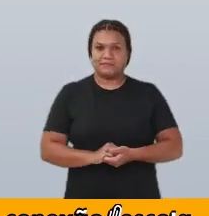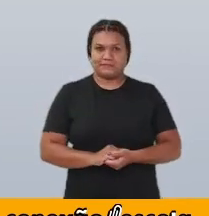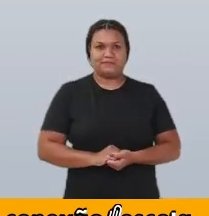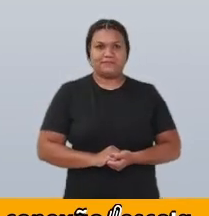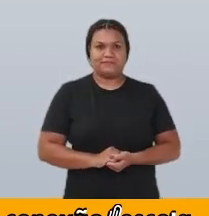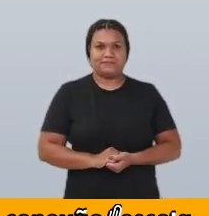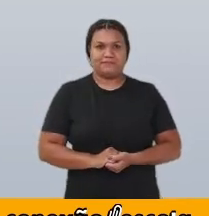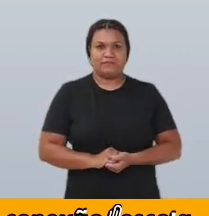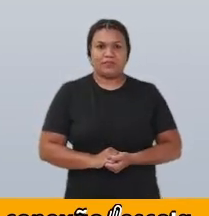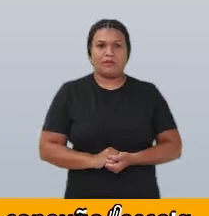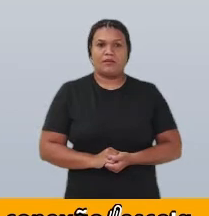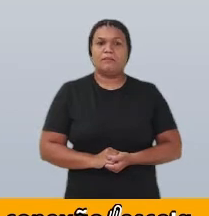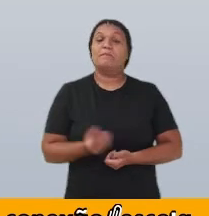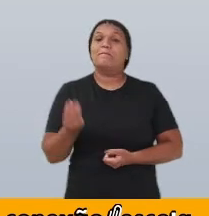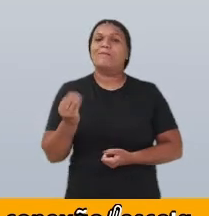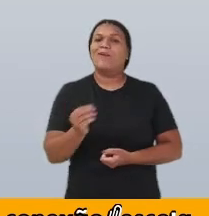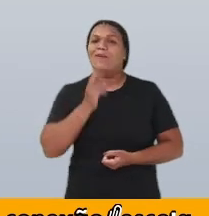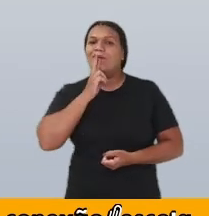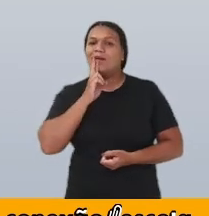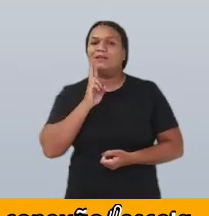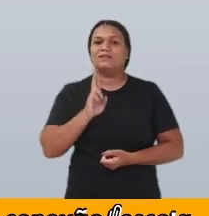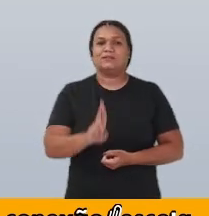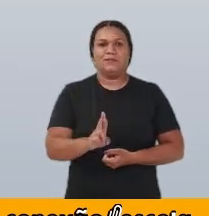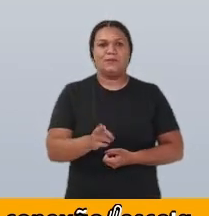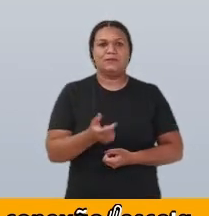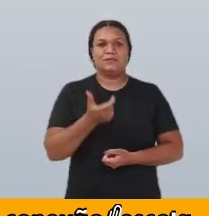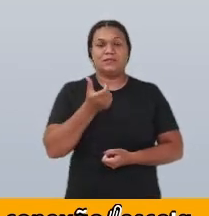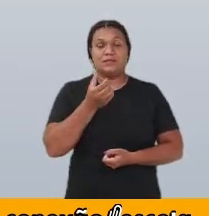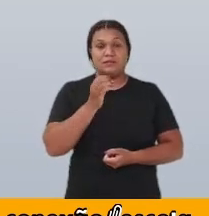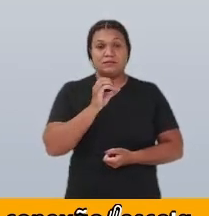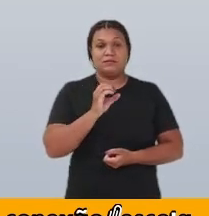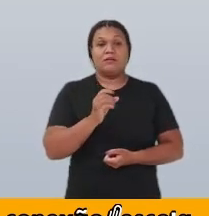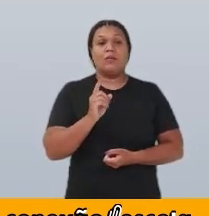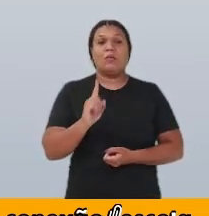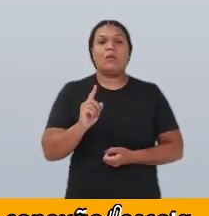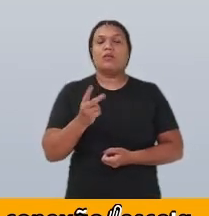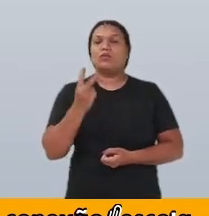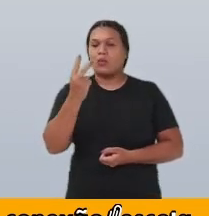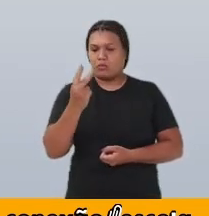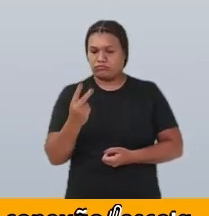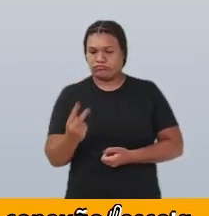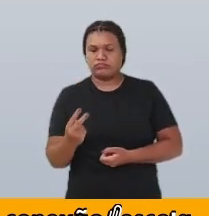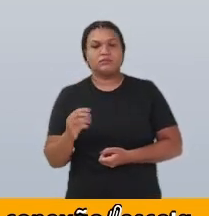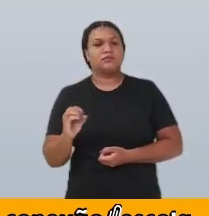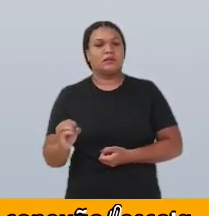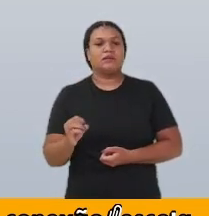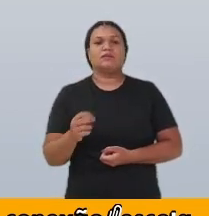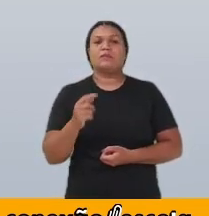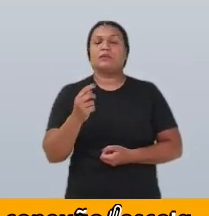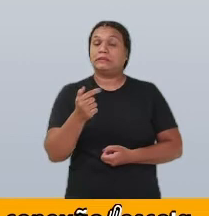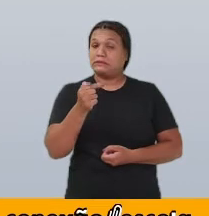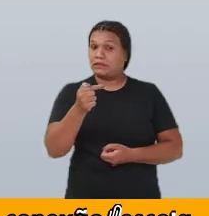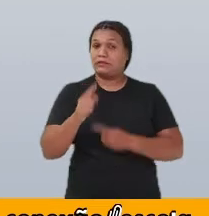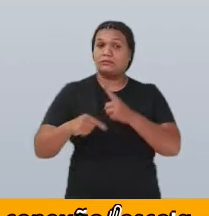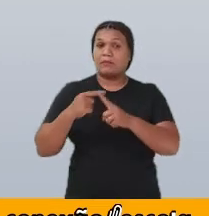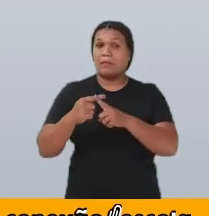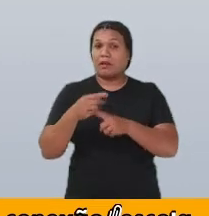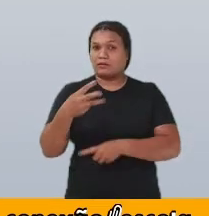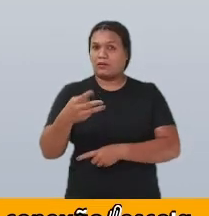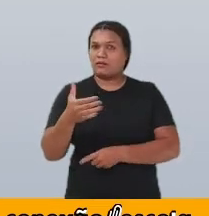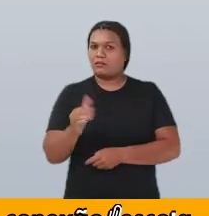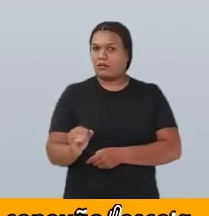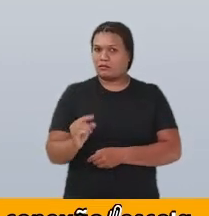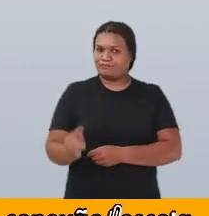4. Adicionando, 0, 2 mais 0, 2. 7 mais 3,